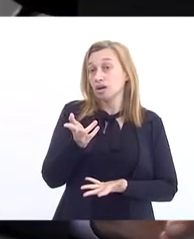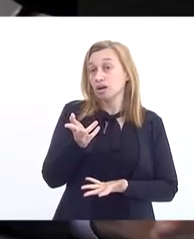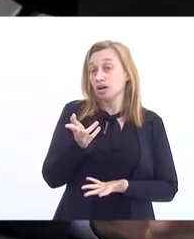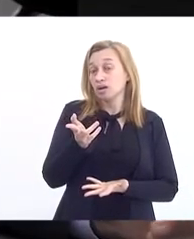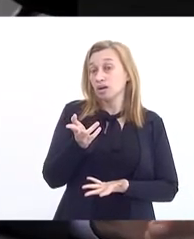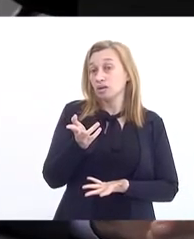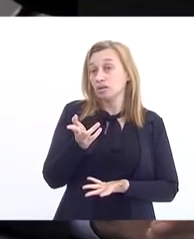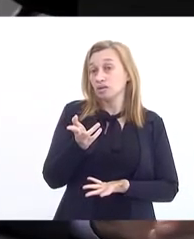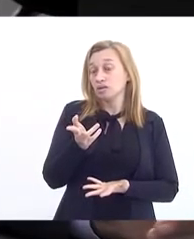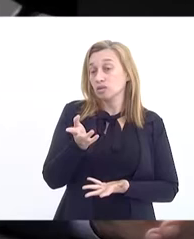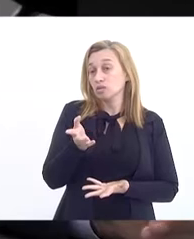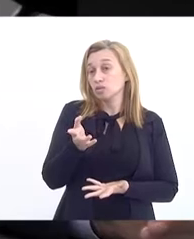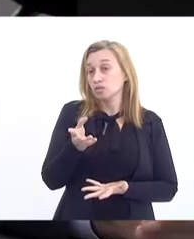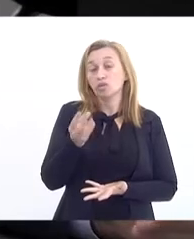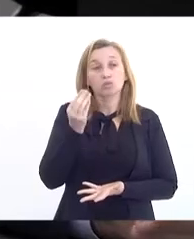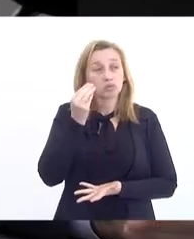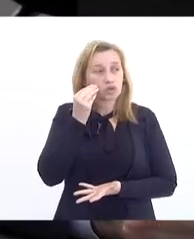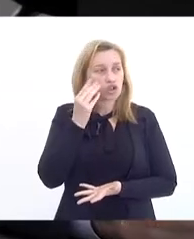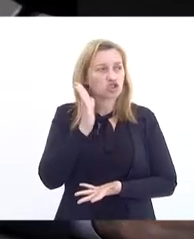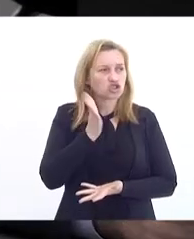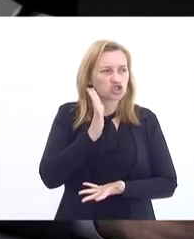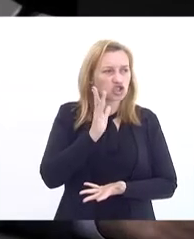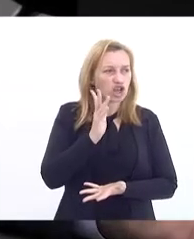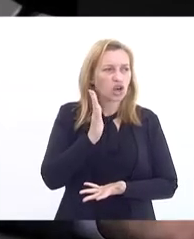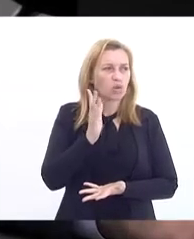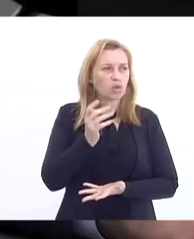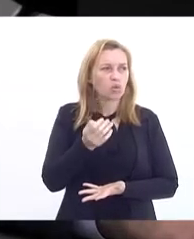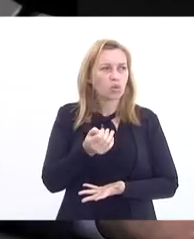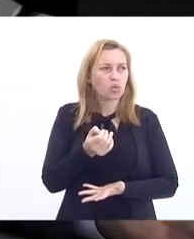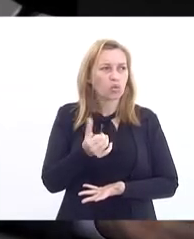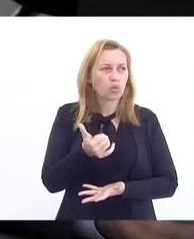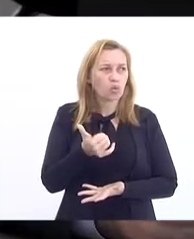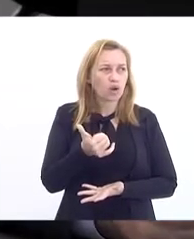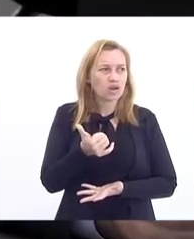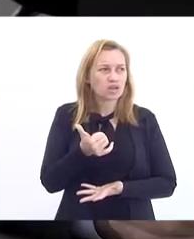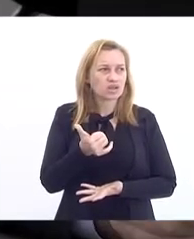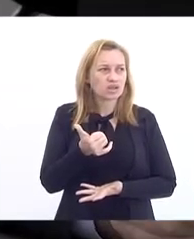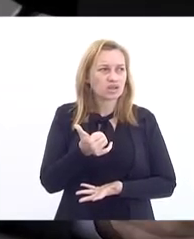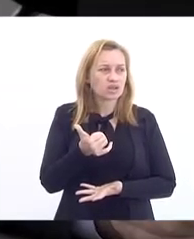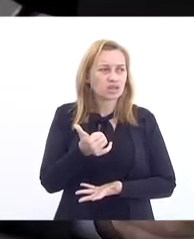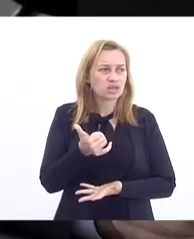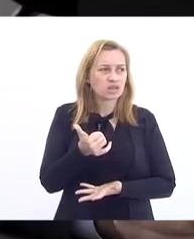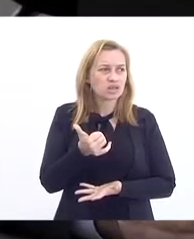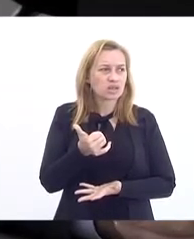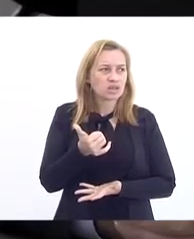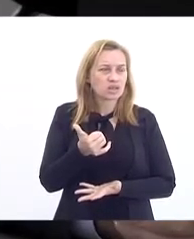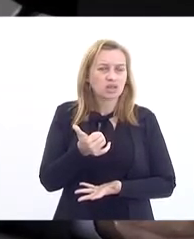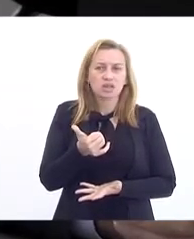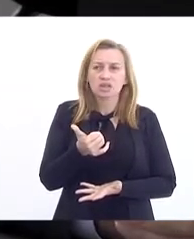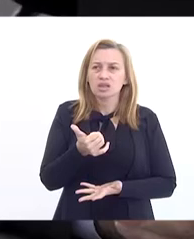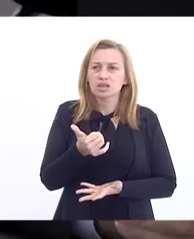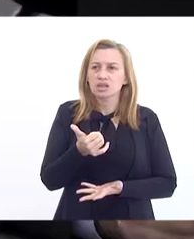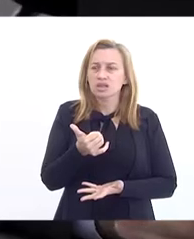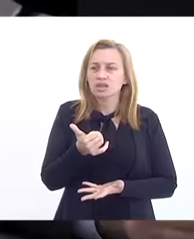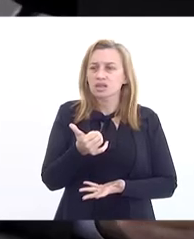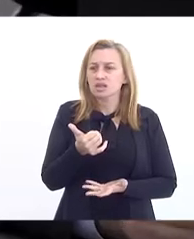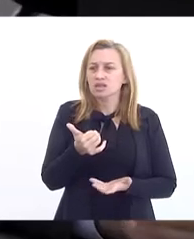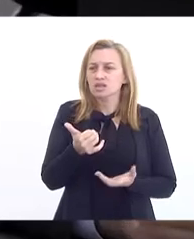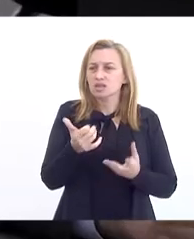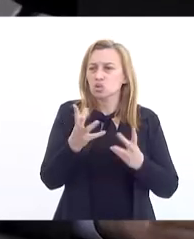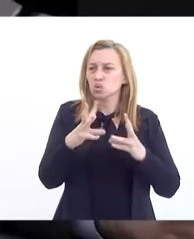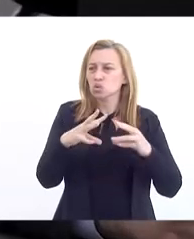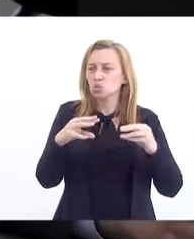de a oportunidade já estar quase extinta, porque o cidadão brasileiro,